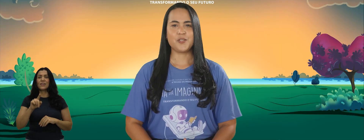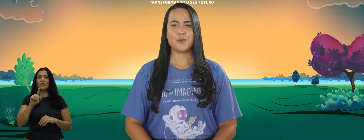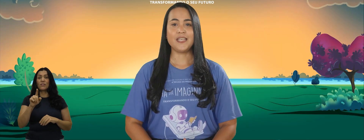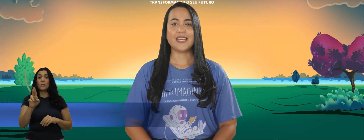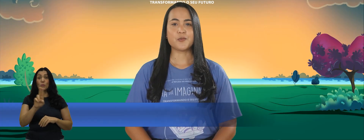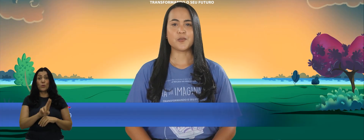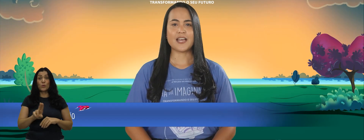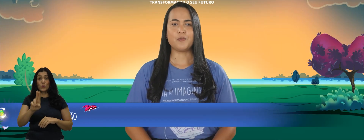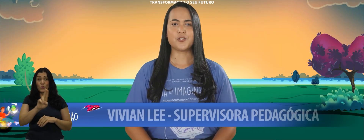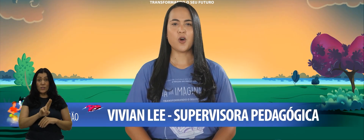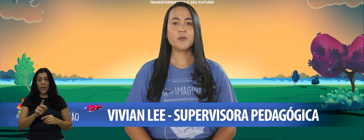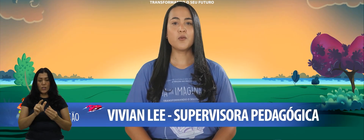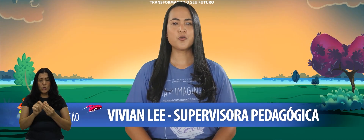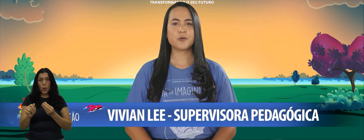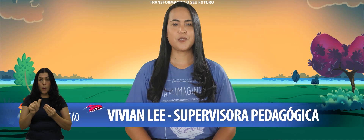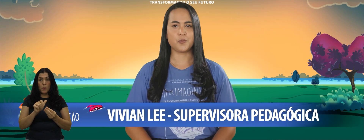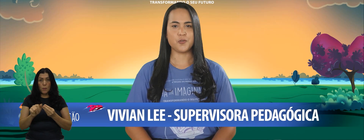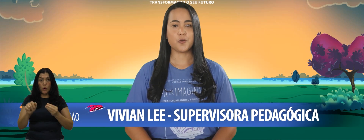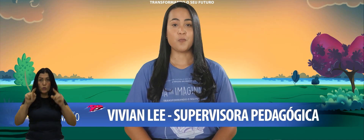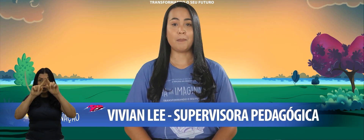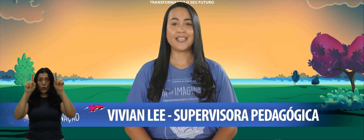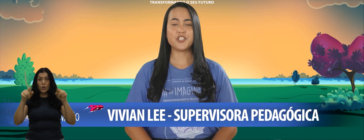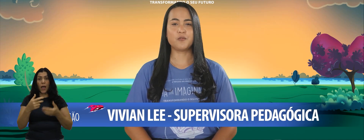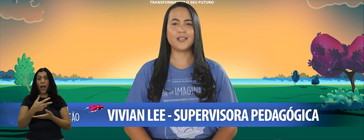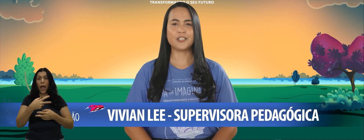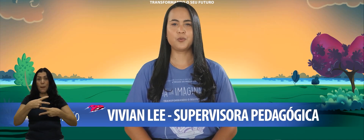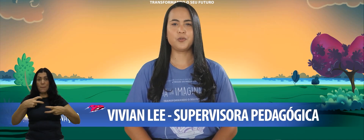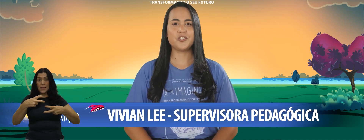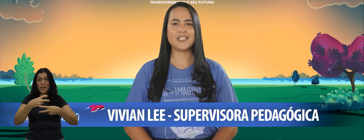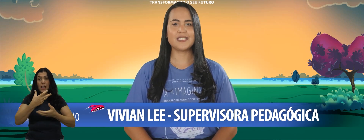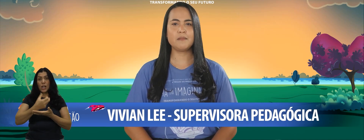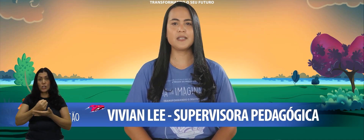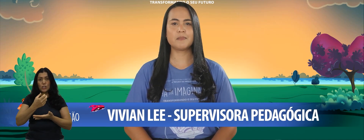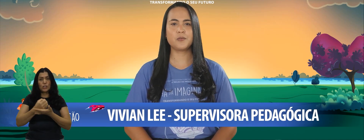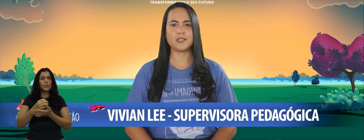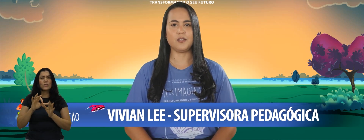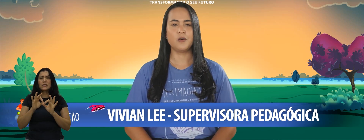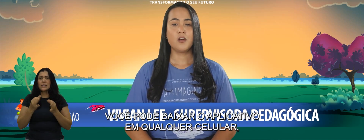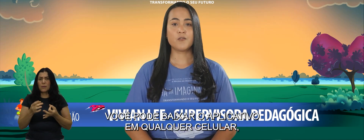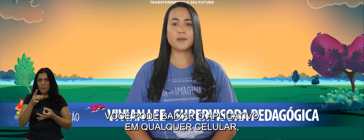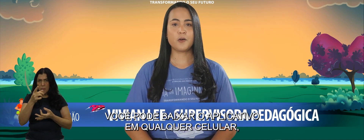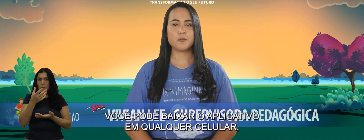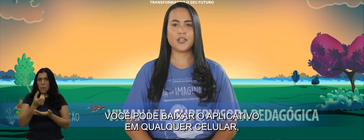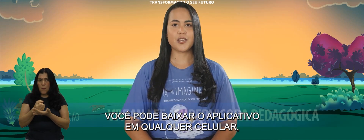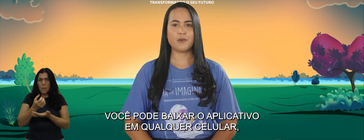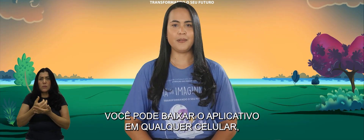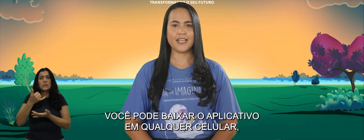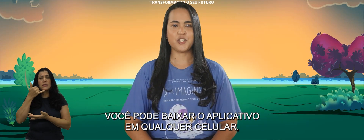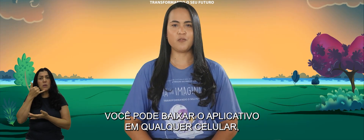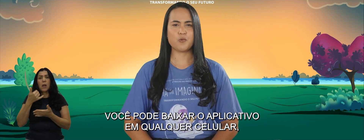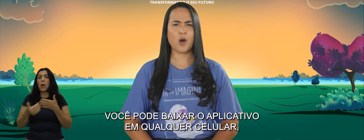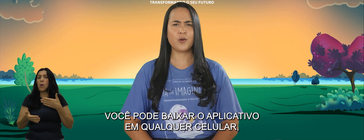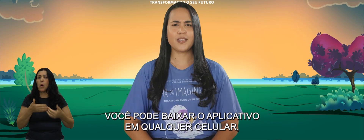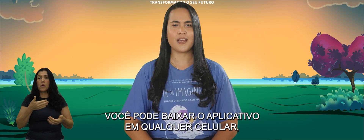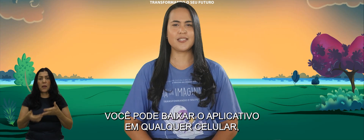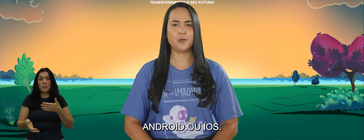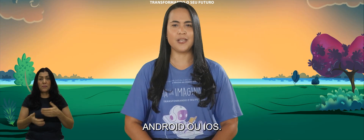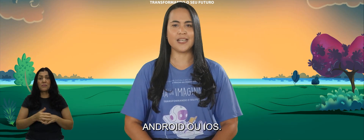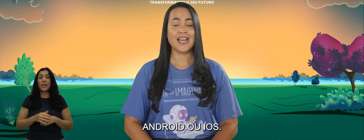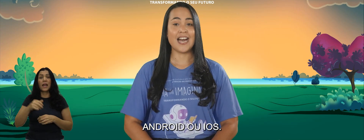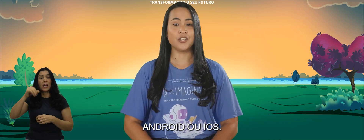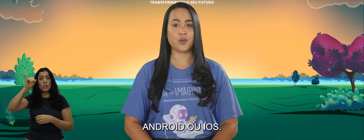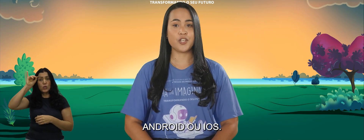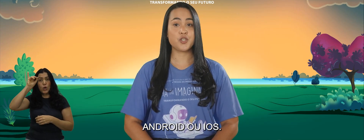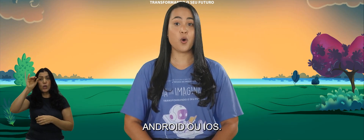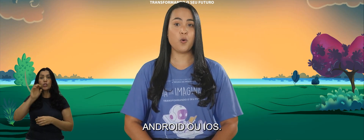Para isso, iremos usar o Stop Motion Studio, um aplicativo gratuito e de simples manuseio. Você pode baixar o aplicativo em qualquer